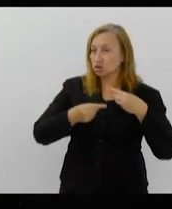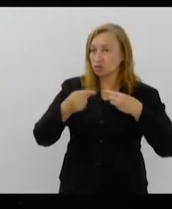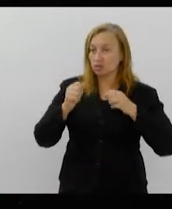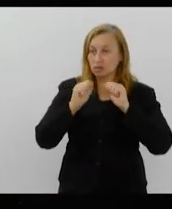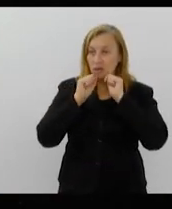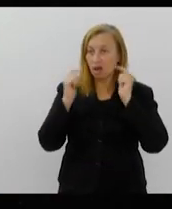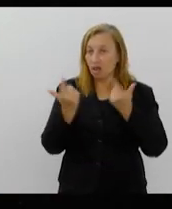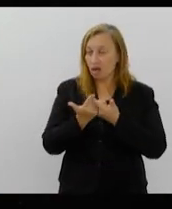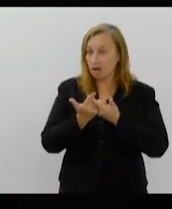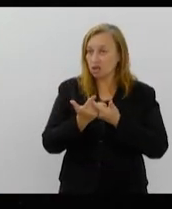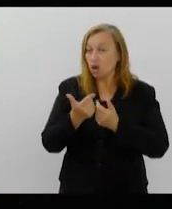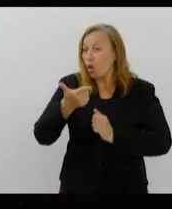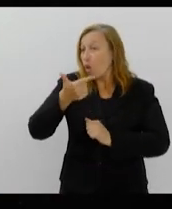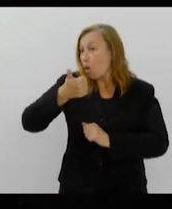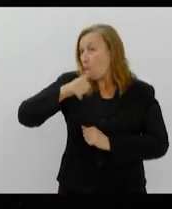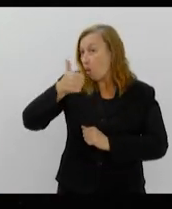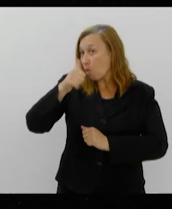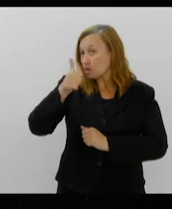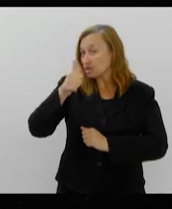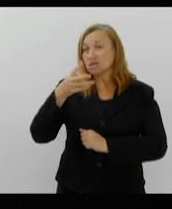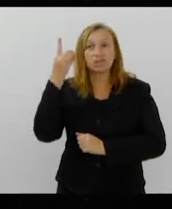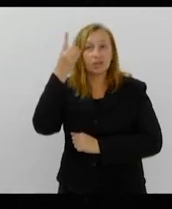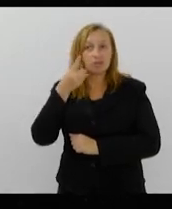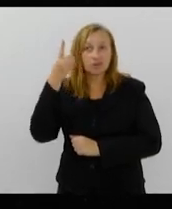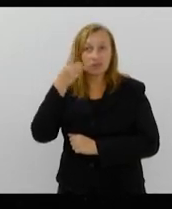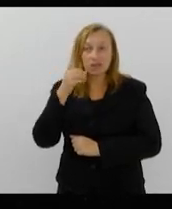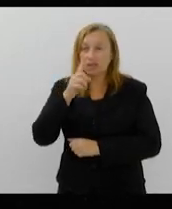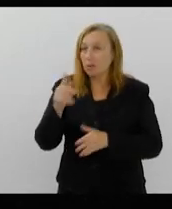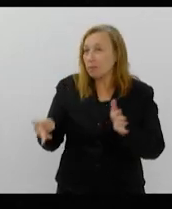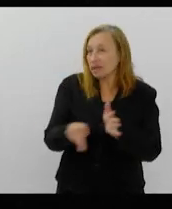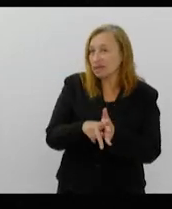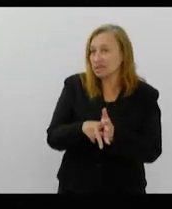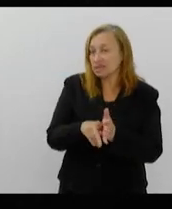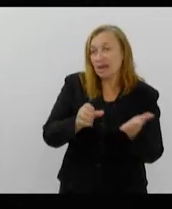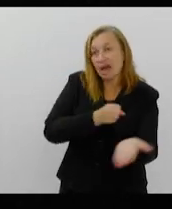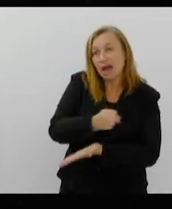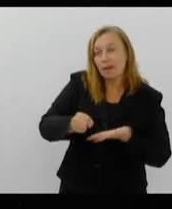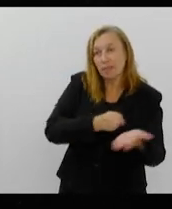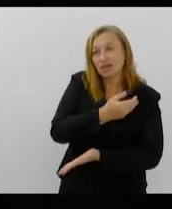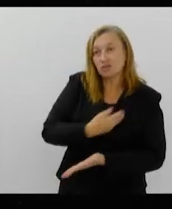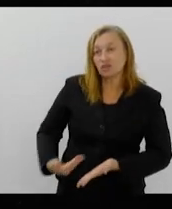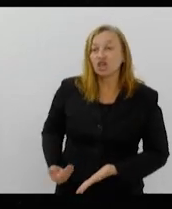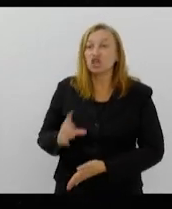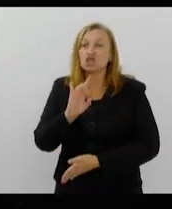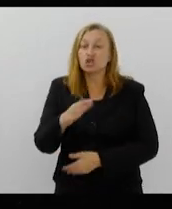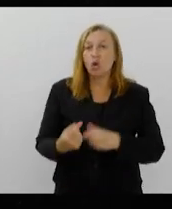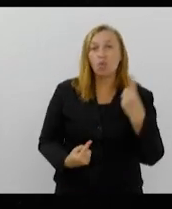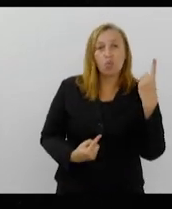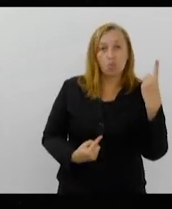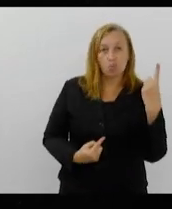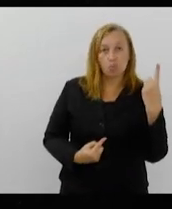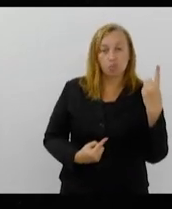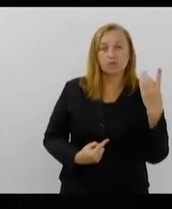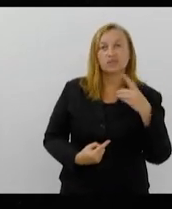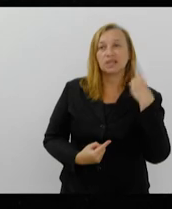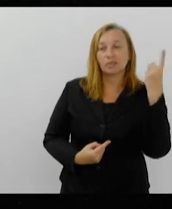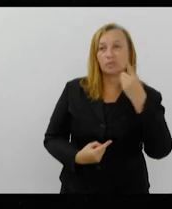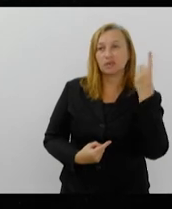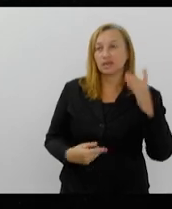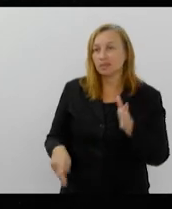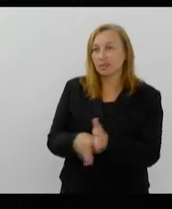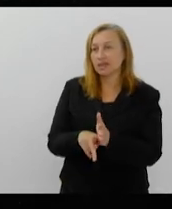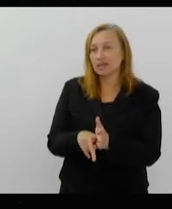legislatura, 11 desses parlamentares não eram da base. Apenas um parlamentar da